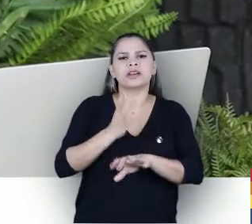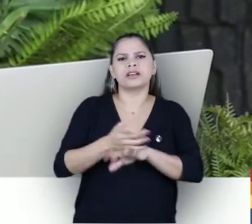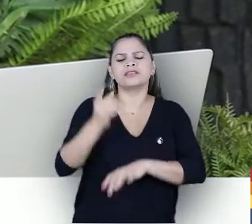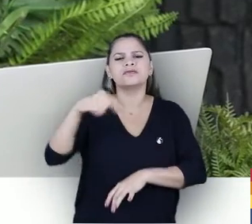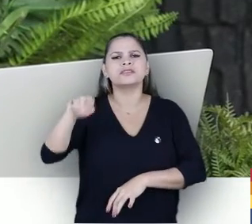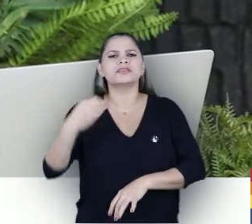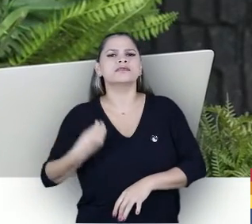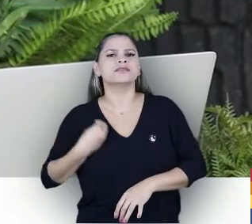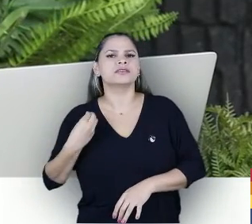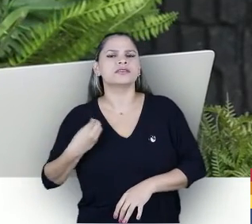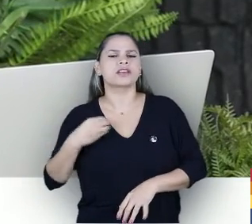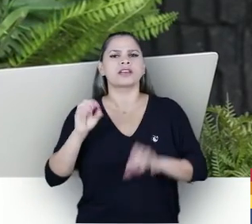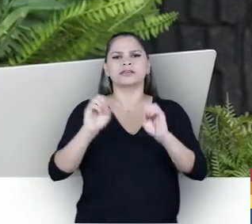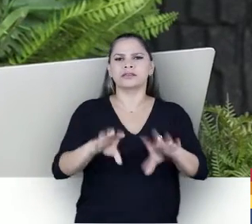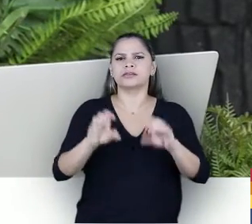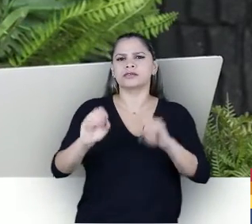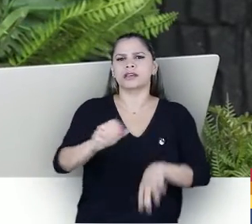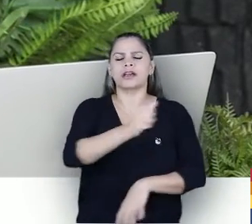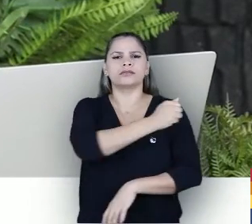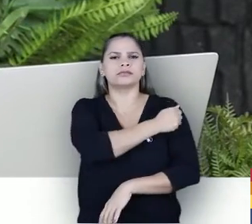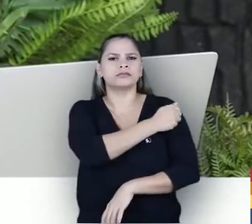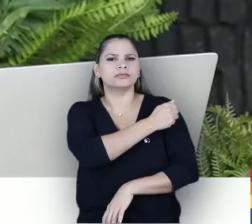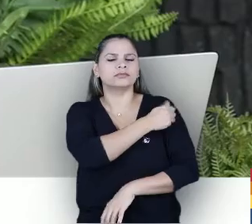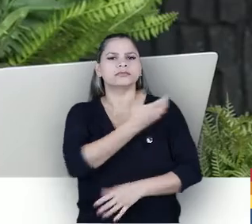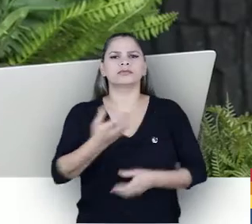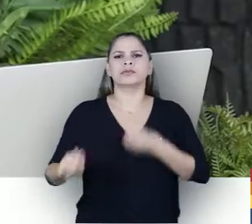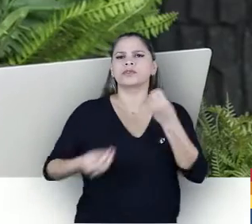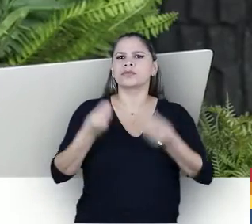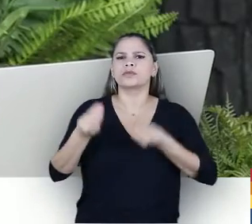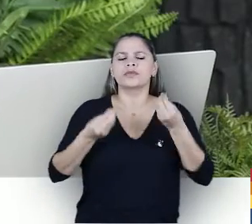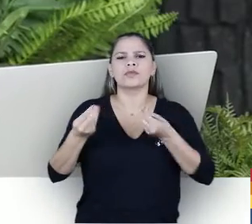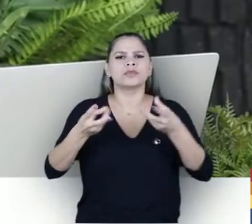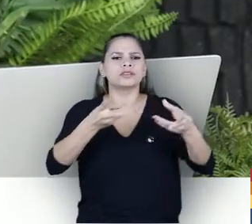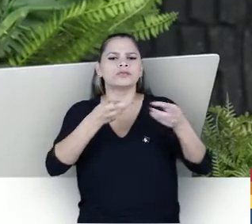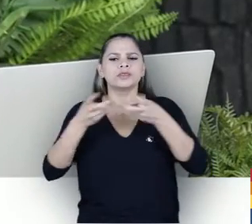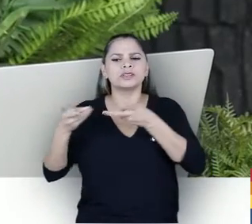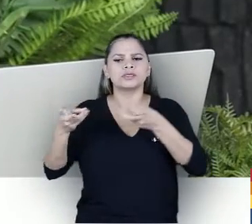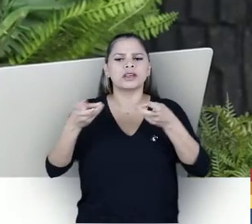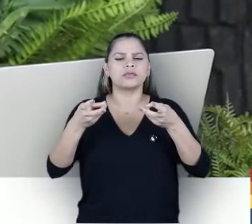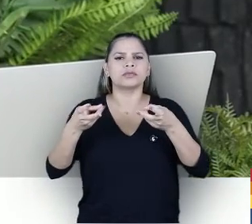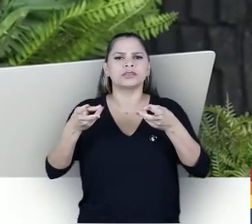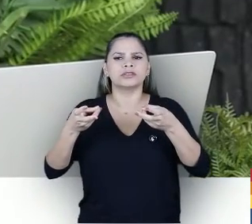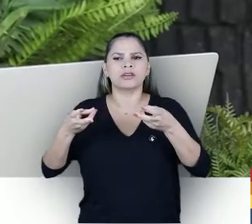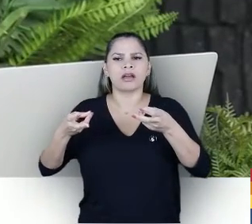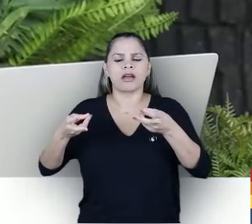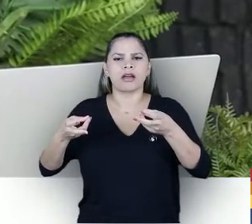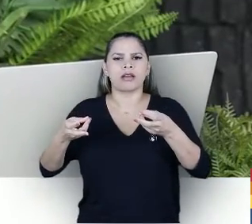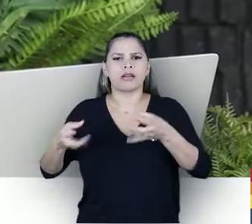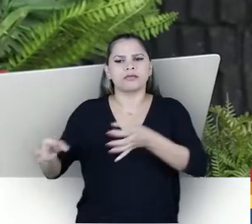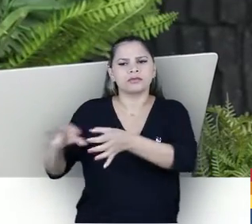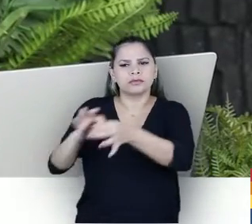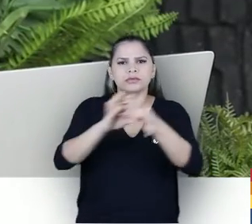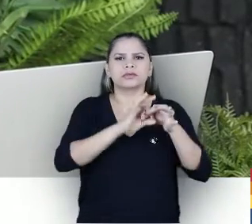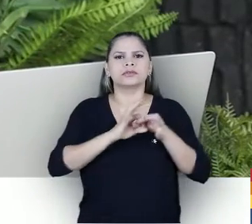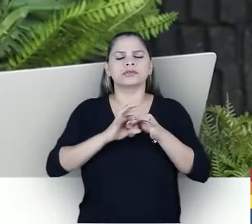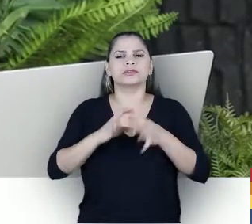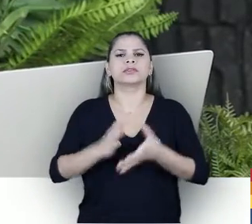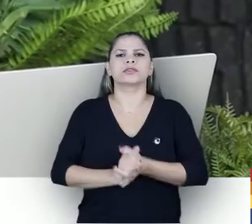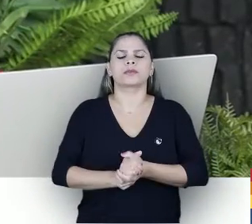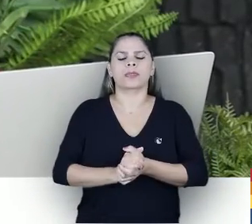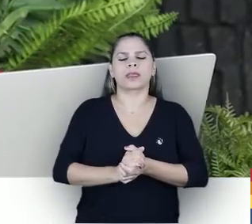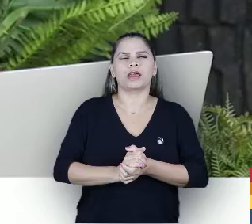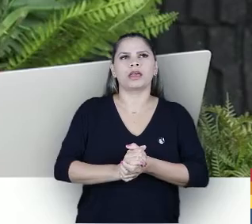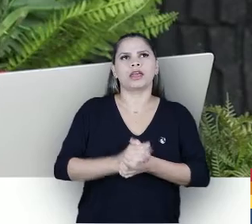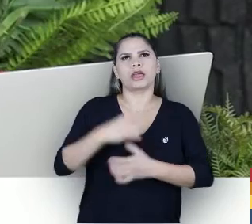itinerários. E aí eu queria saber, assim, de exemplos práticos que vocês já vivenciaram, que vocês já trabalharam com os estudantes, de